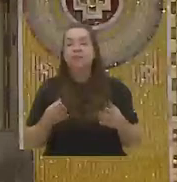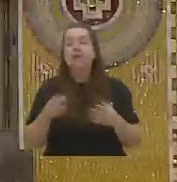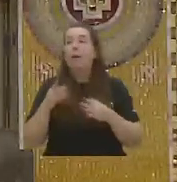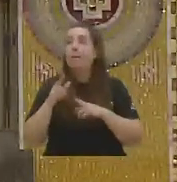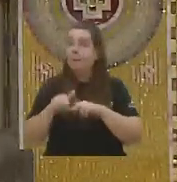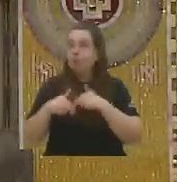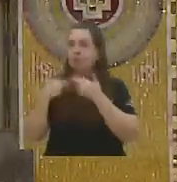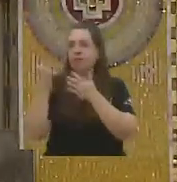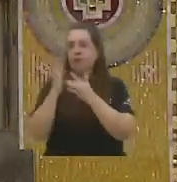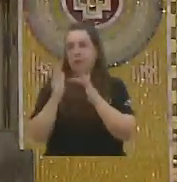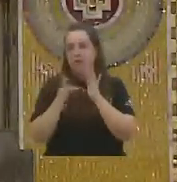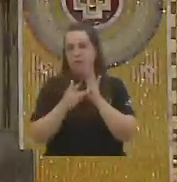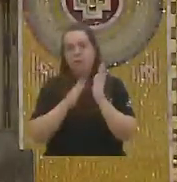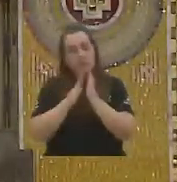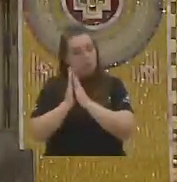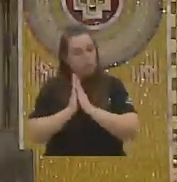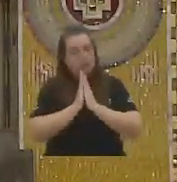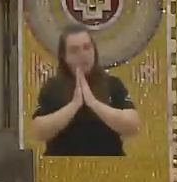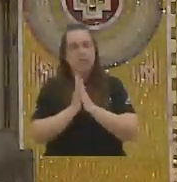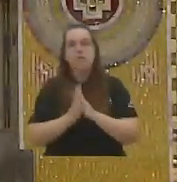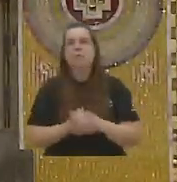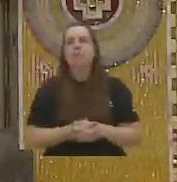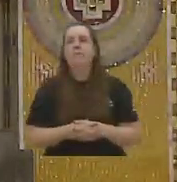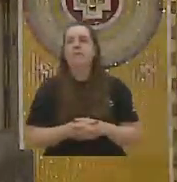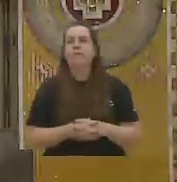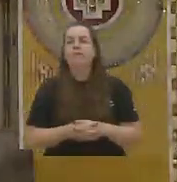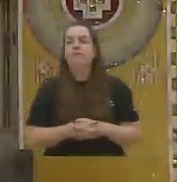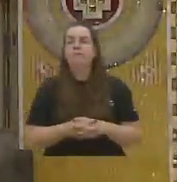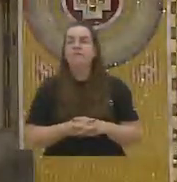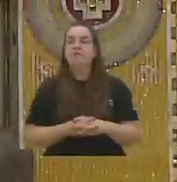Espírito Santo. Oremos.